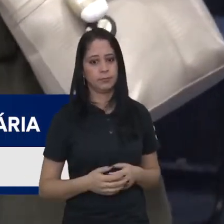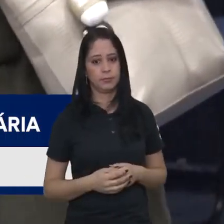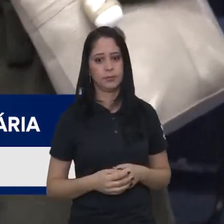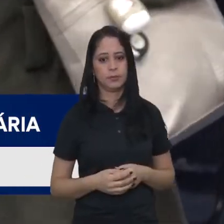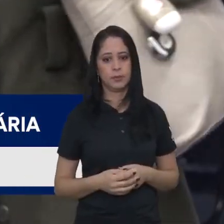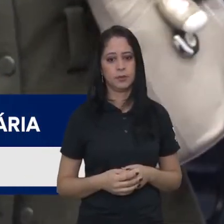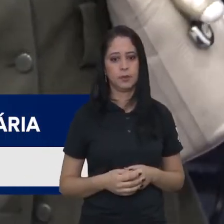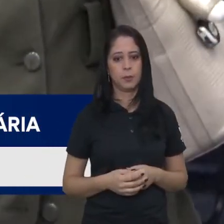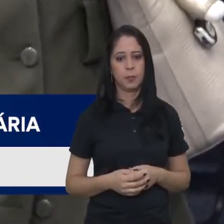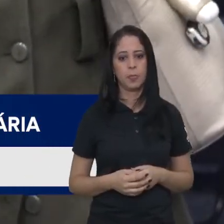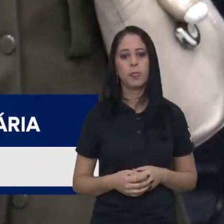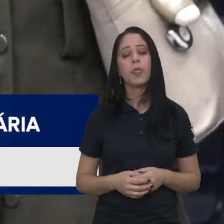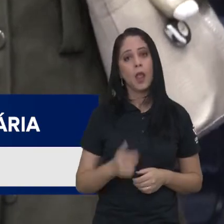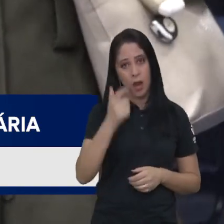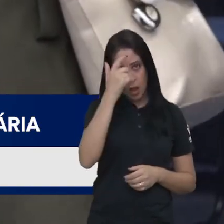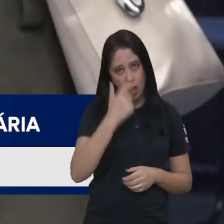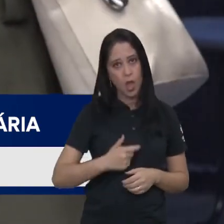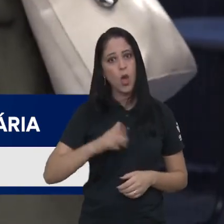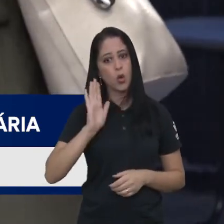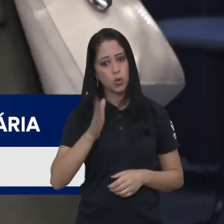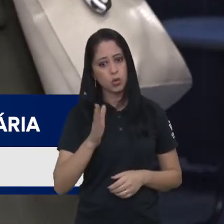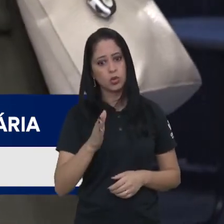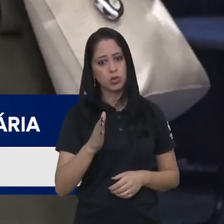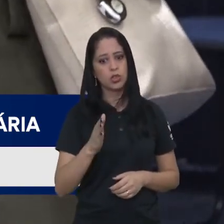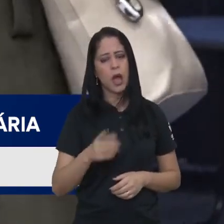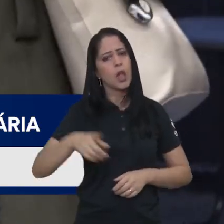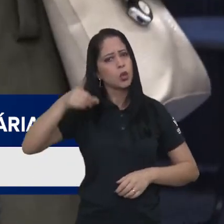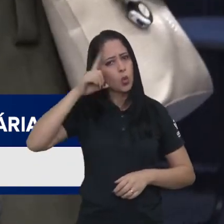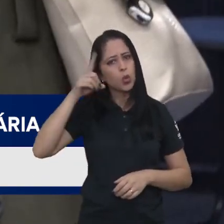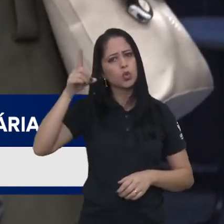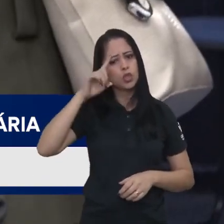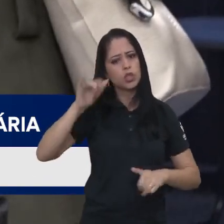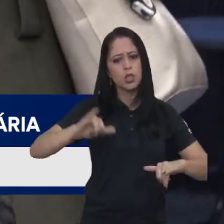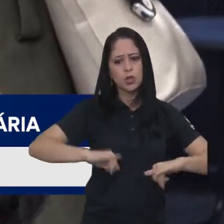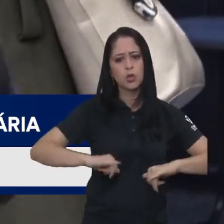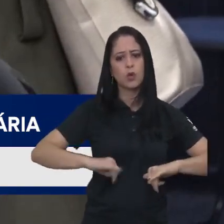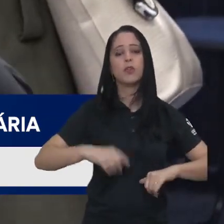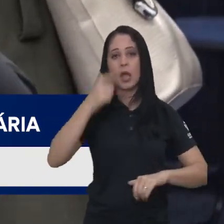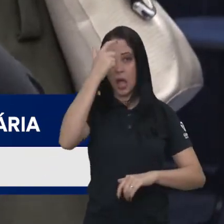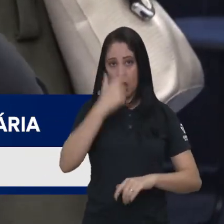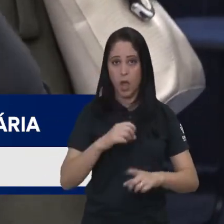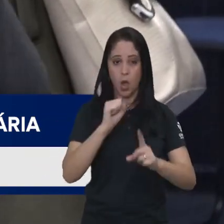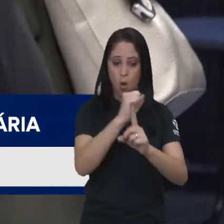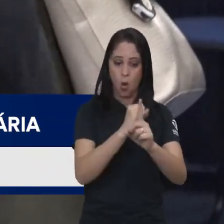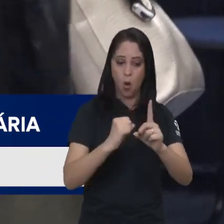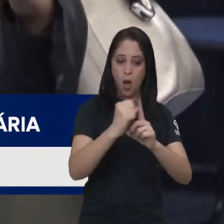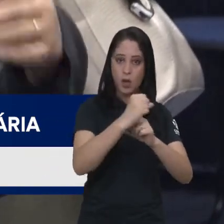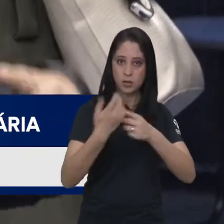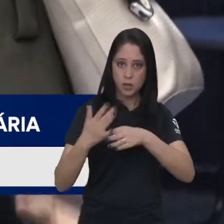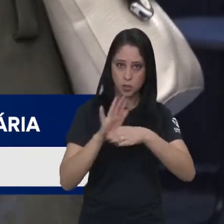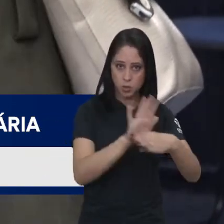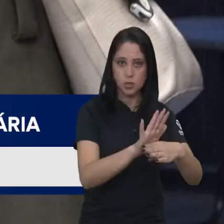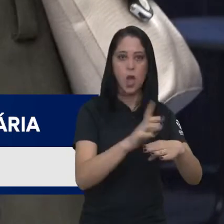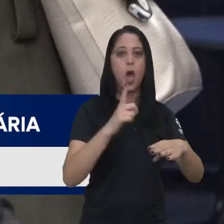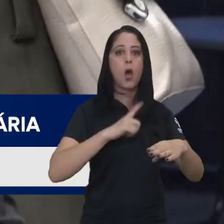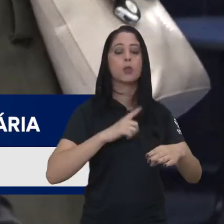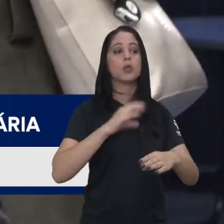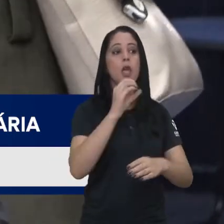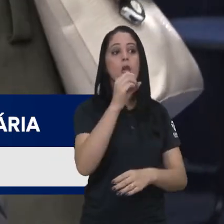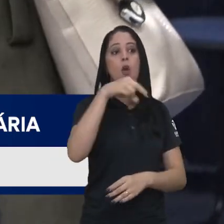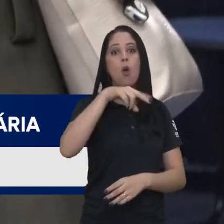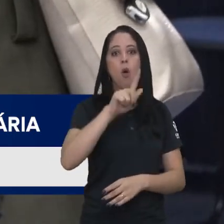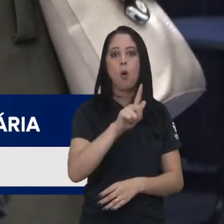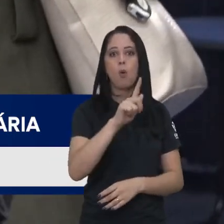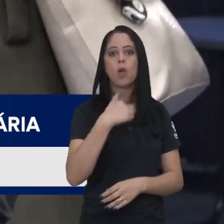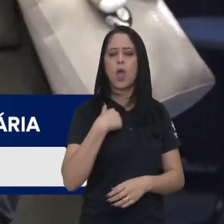Eu digo isso porque eu vivo, igual eu já coloquei no começo, eu vivo isso a cada dia. Eu sou assistente social, tenho uma ONG ali naquela região